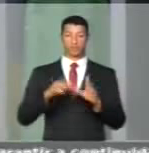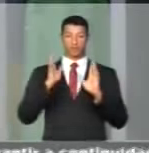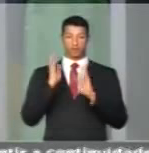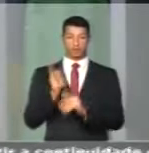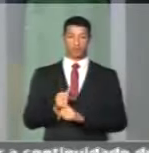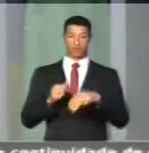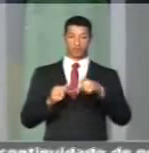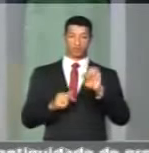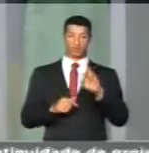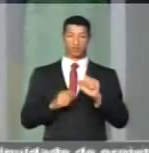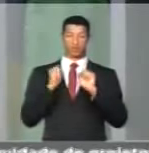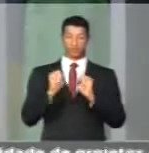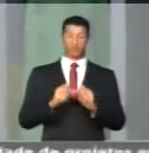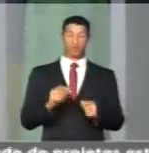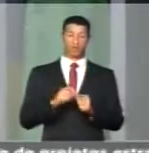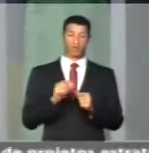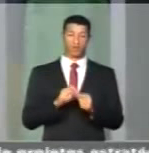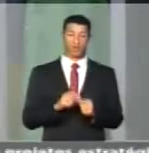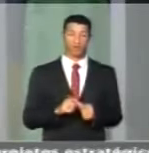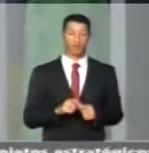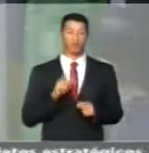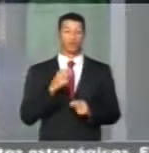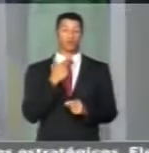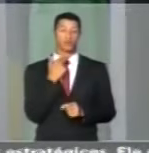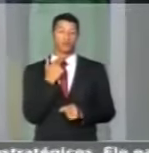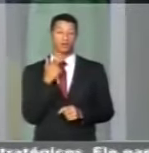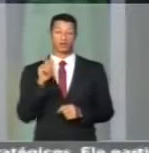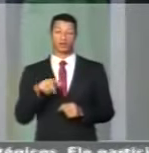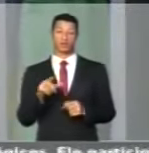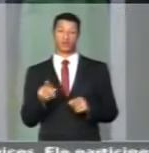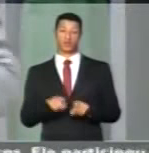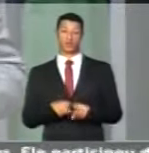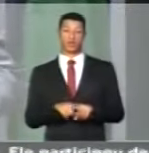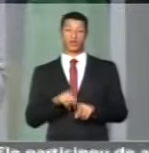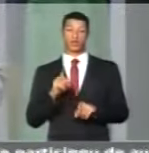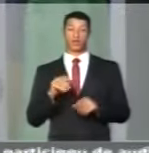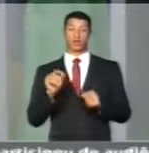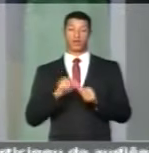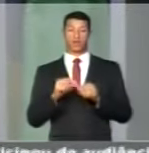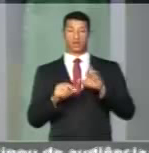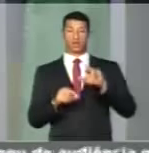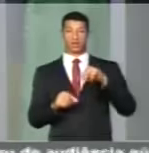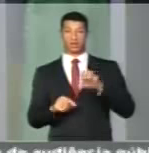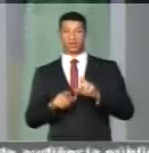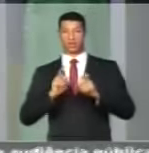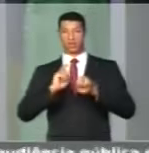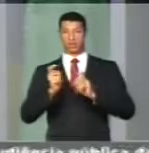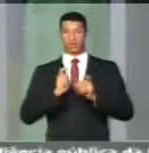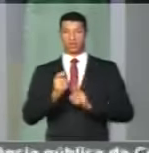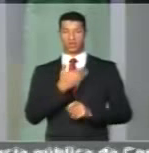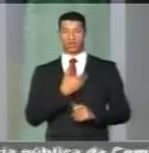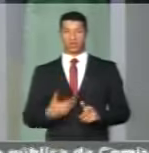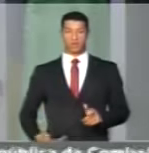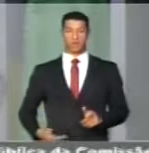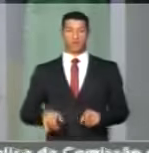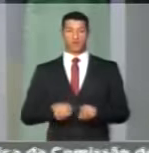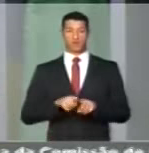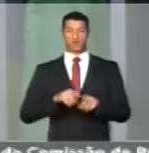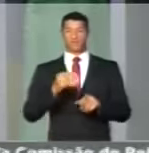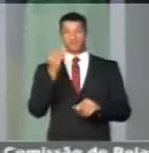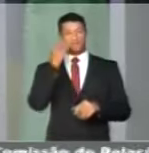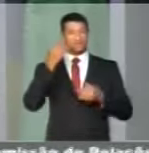meta fiscal se pode fazê-las. O que não pode se fazer é cometer crimes na administração pública e